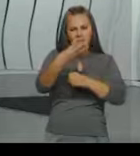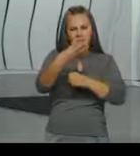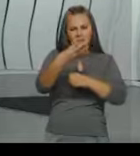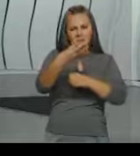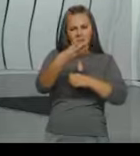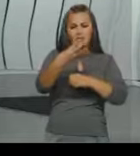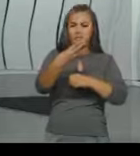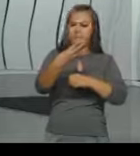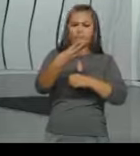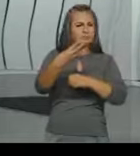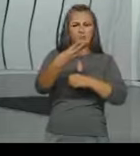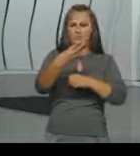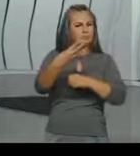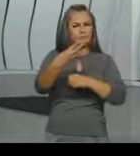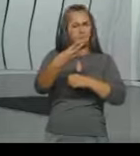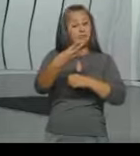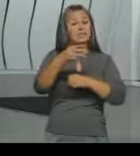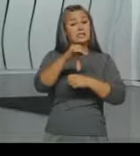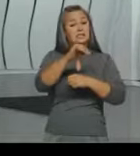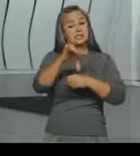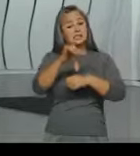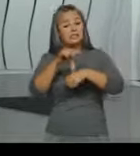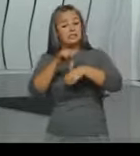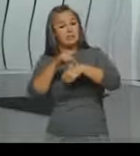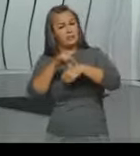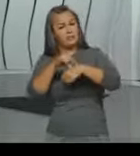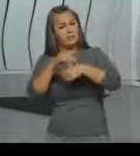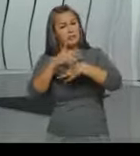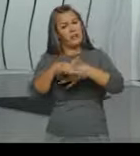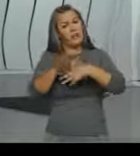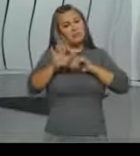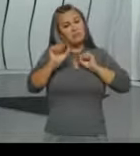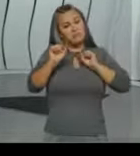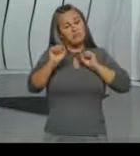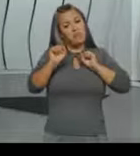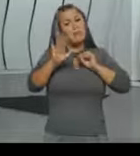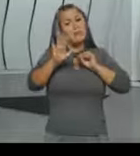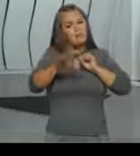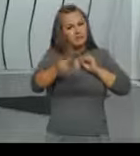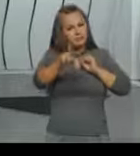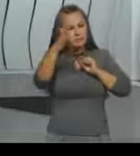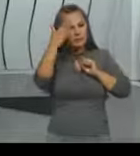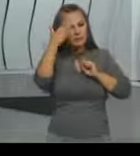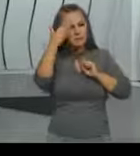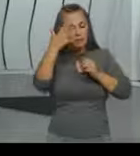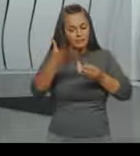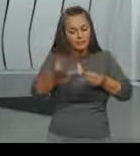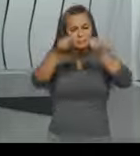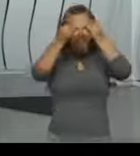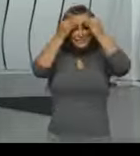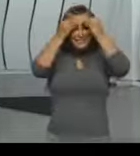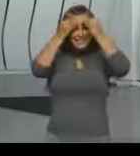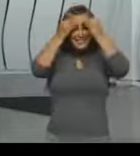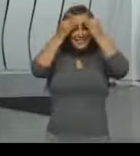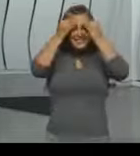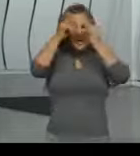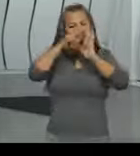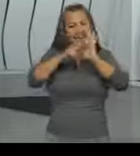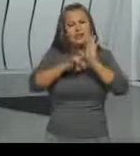prova, considerando π igual a 3. Fora isso, ele vale 3,14, 15 e assim vai,